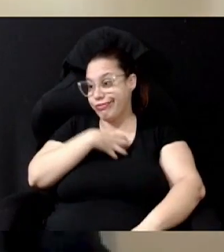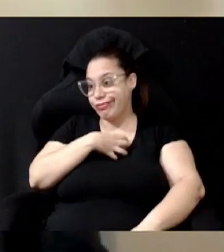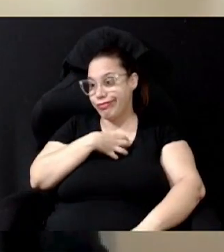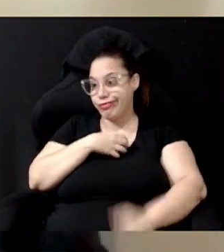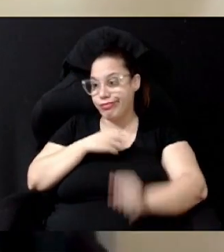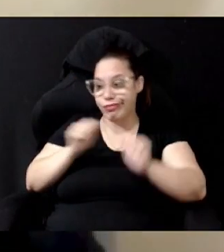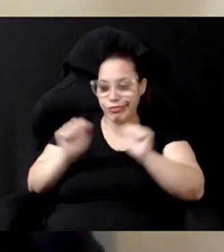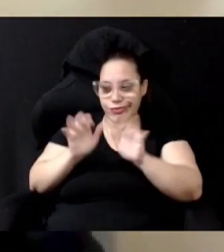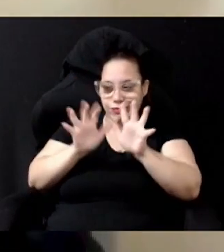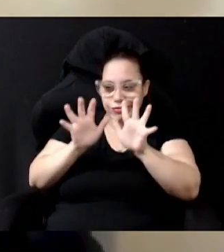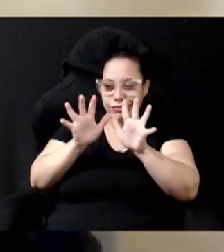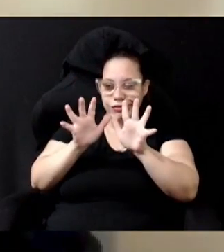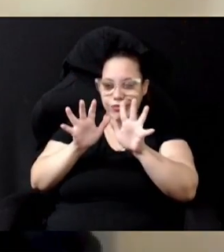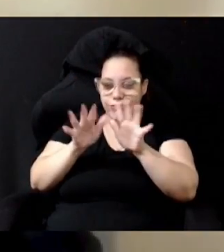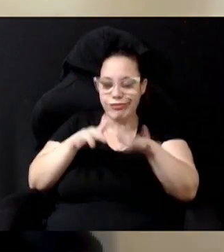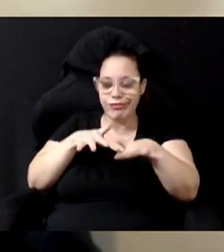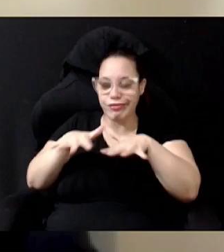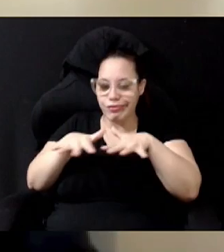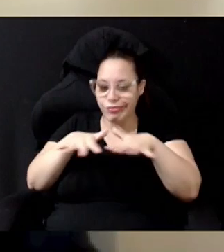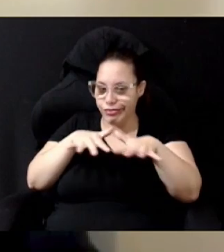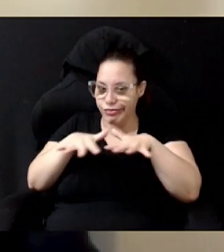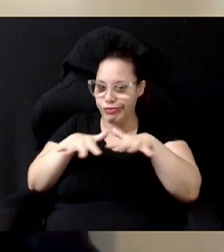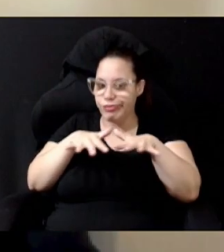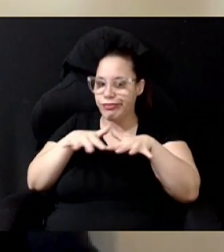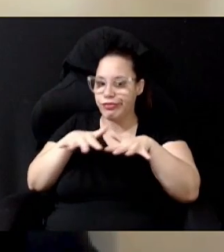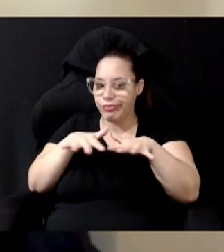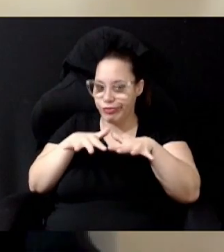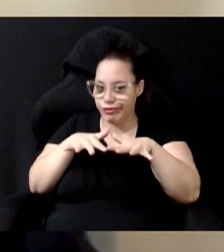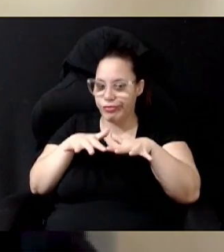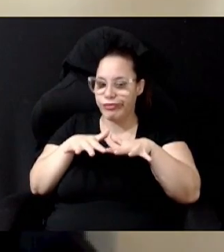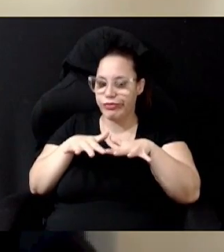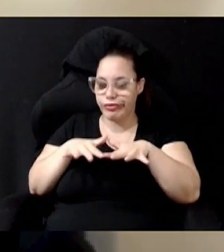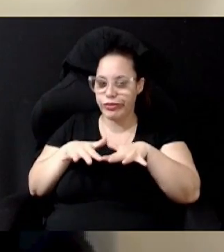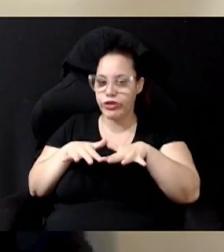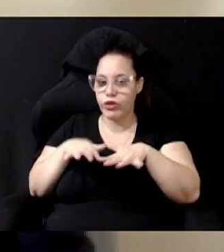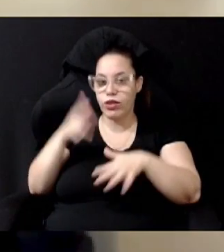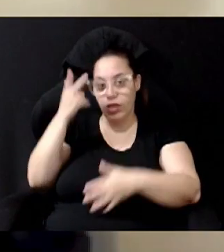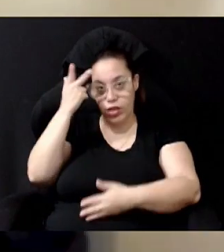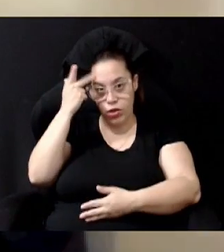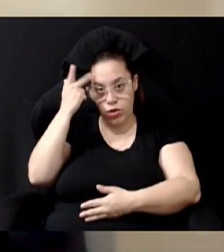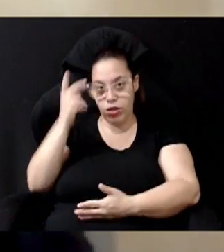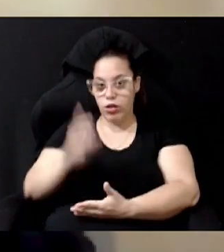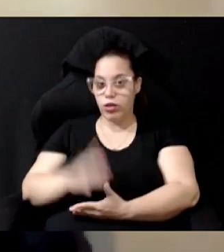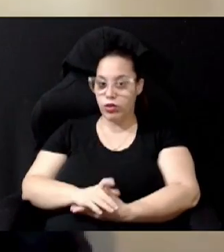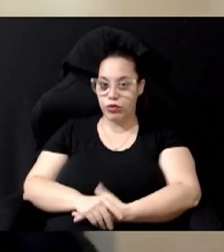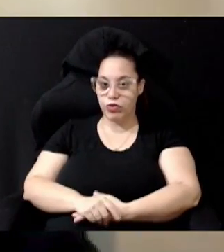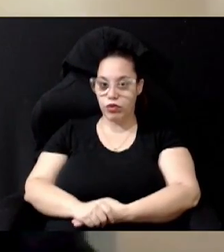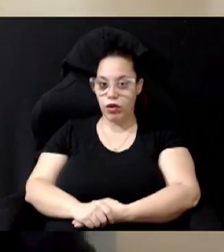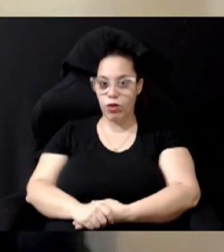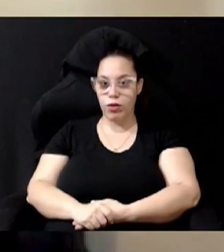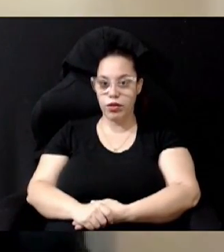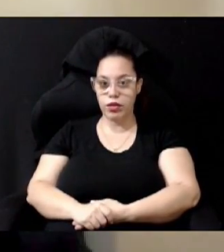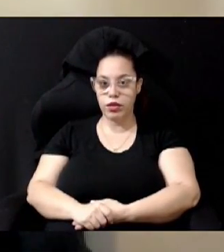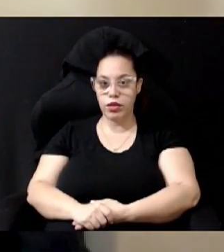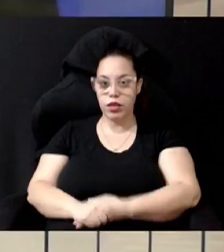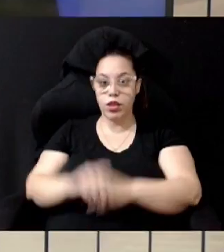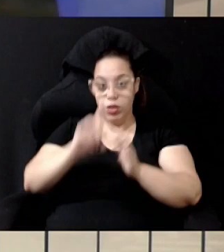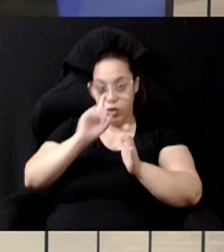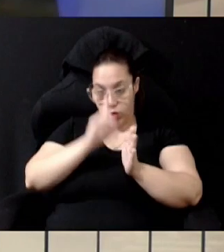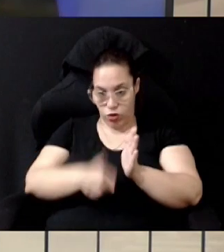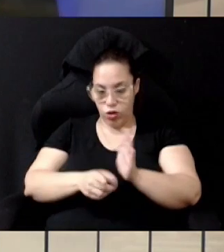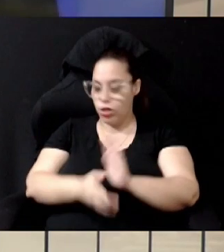do movimento, ditas manifestações motoras, são as mais comuns e mais expressivas para se fazer o diagnóstico.